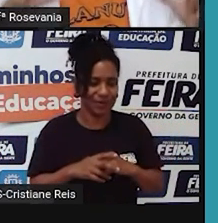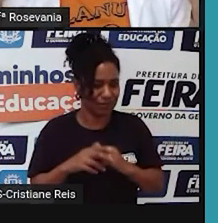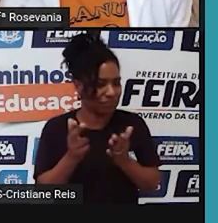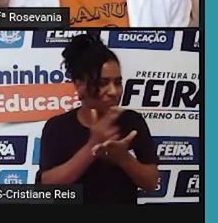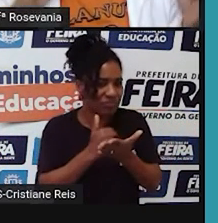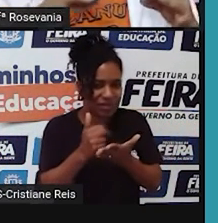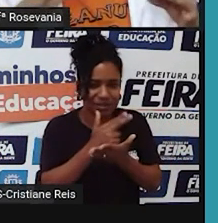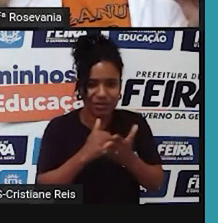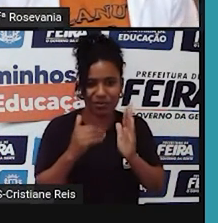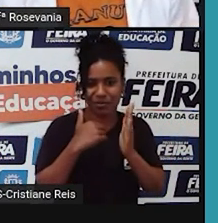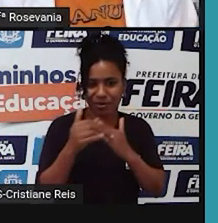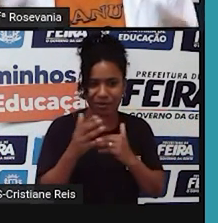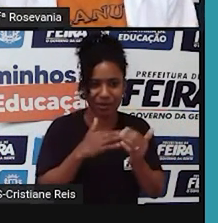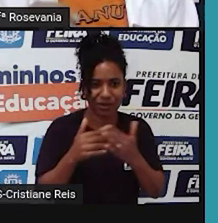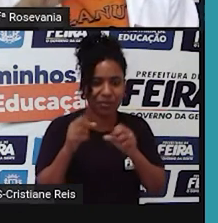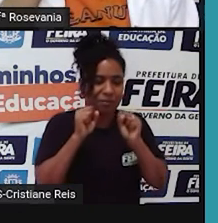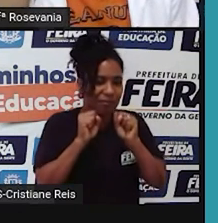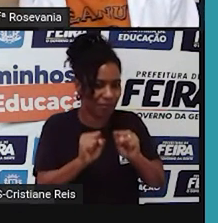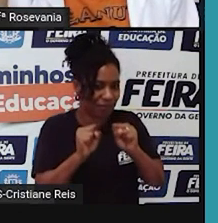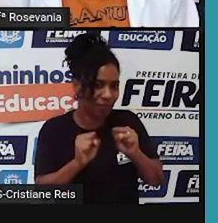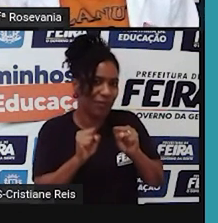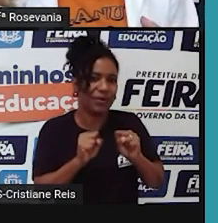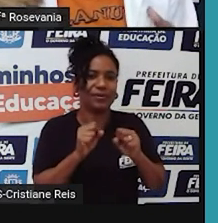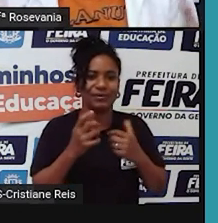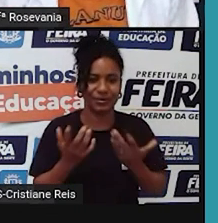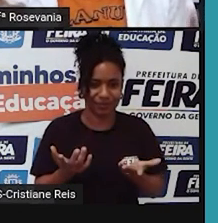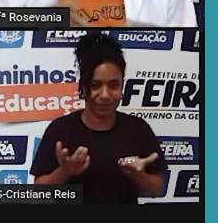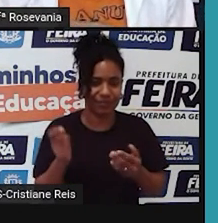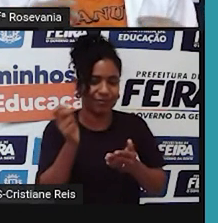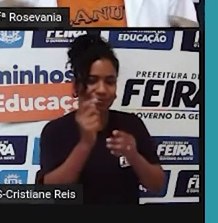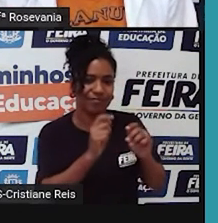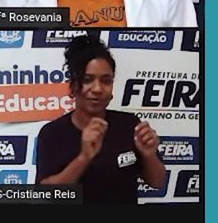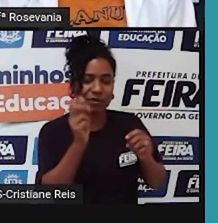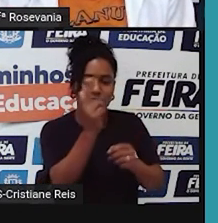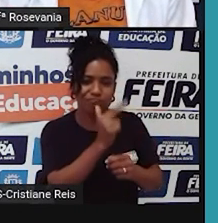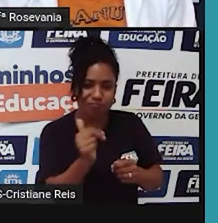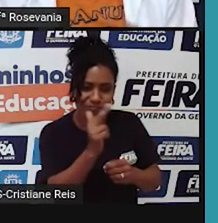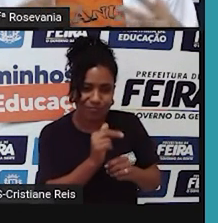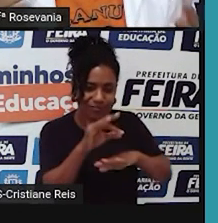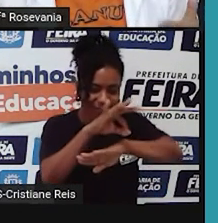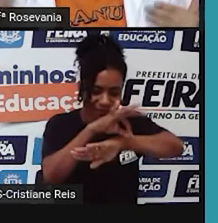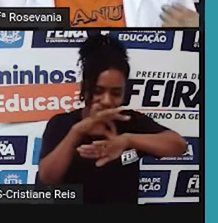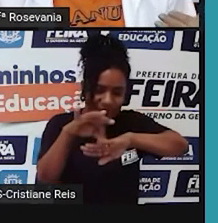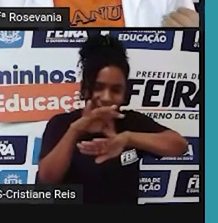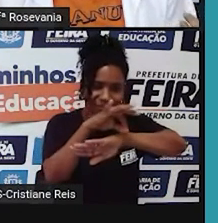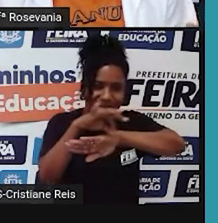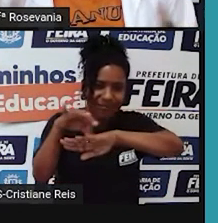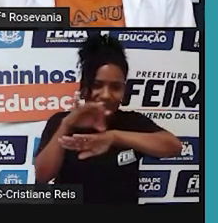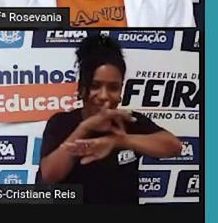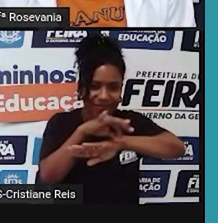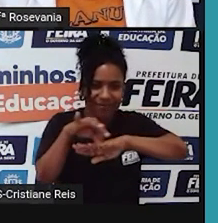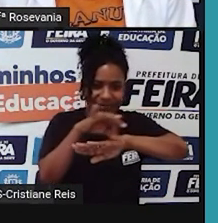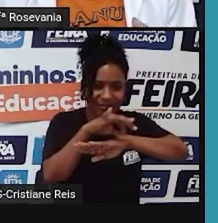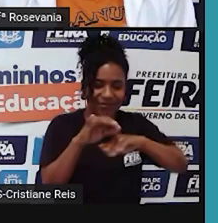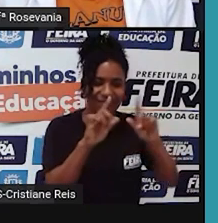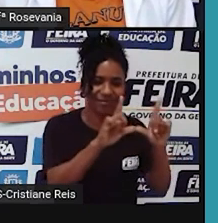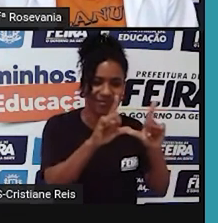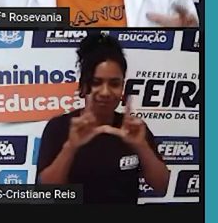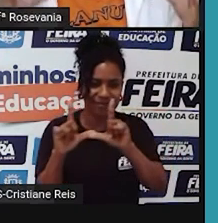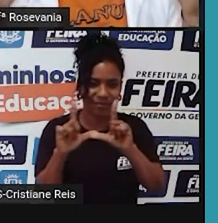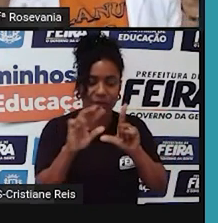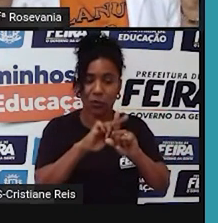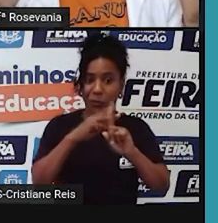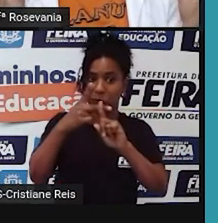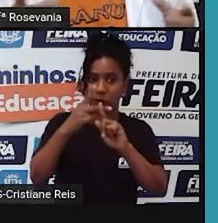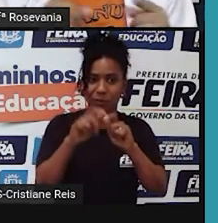qualquer e quiser ampliar ali aquele desenho, você quadricula o desenho de centímetro ou o que for mais, se você quiser dobrar a escala, não